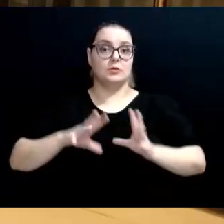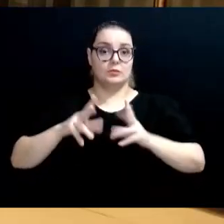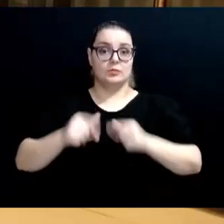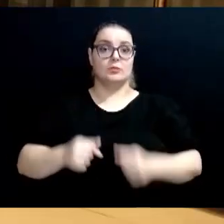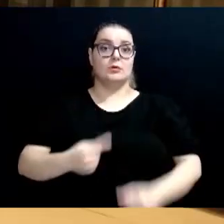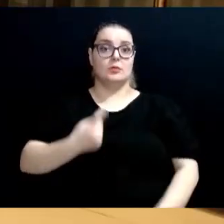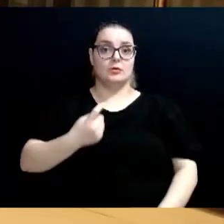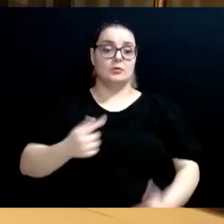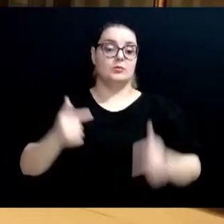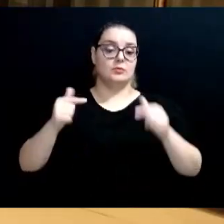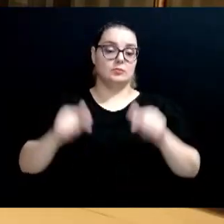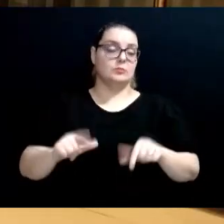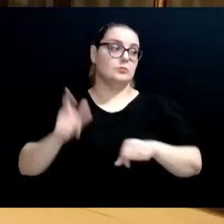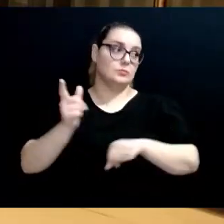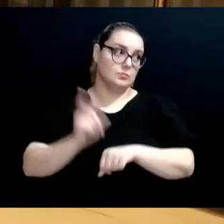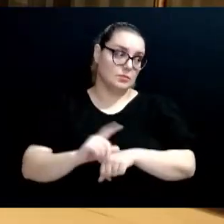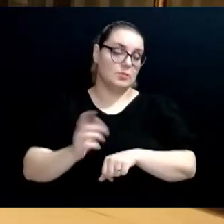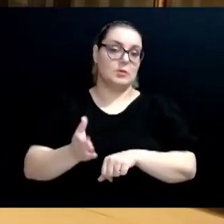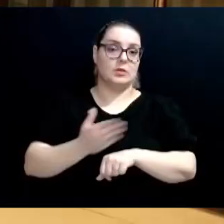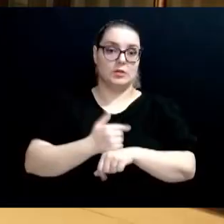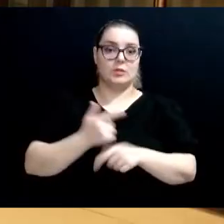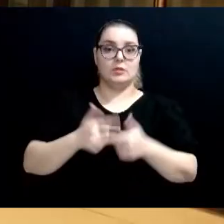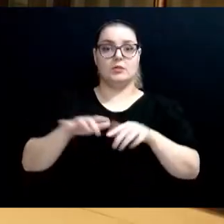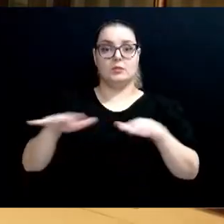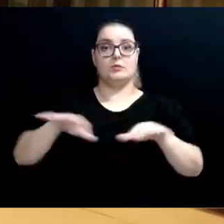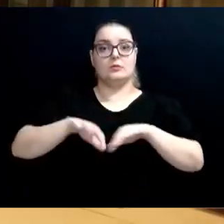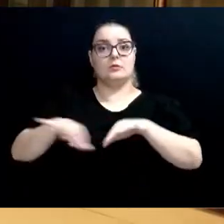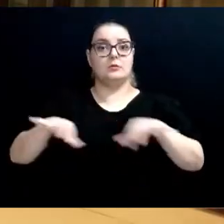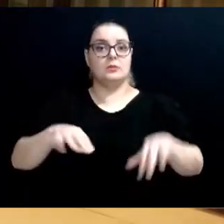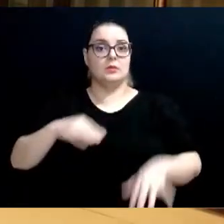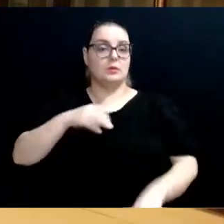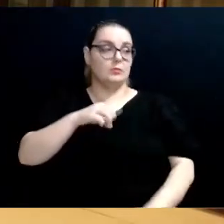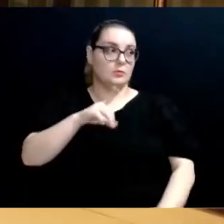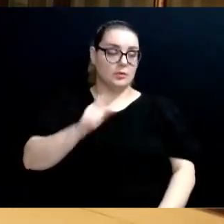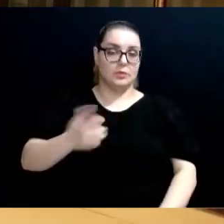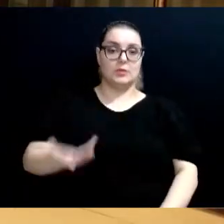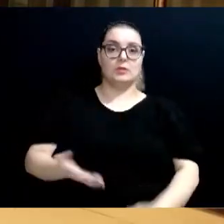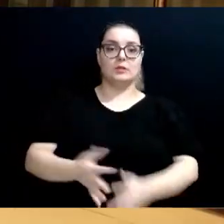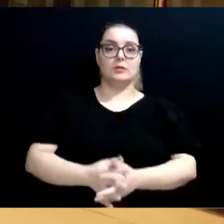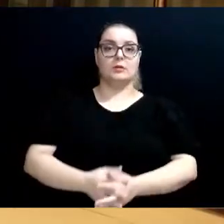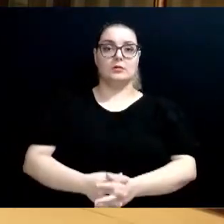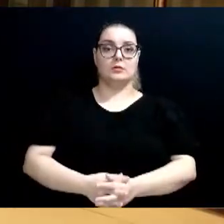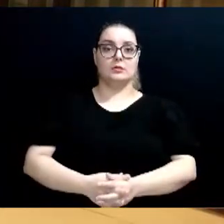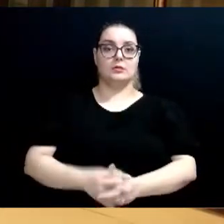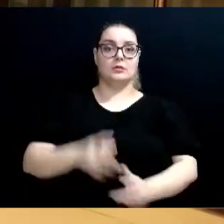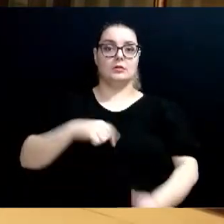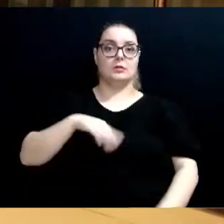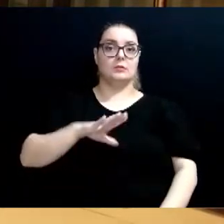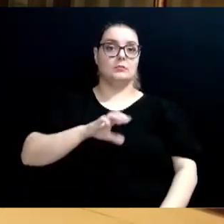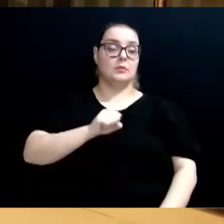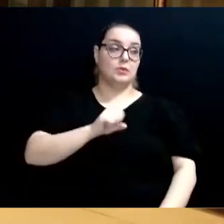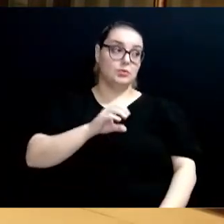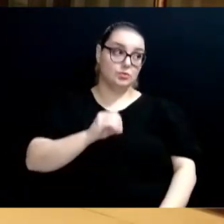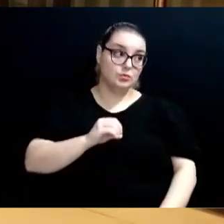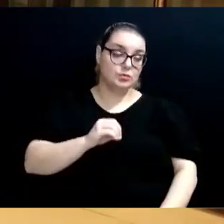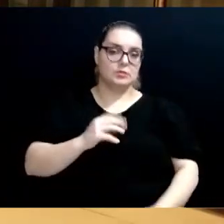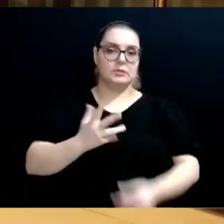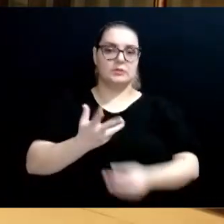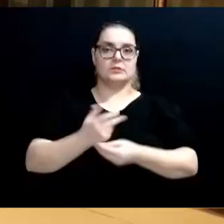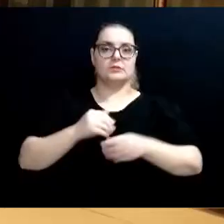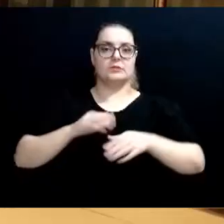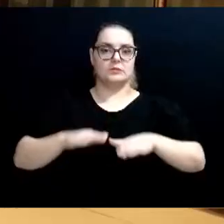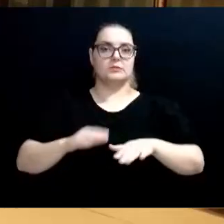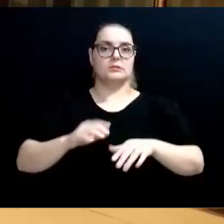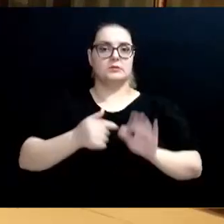expectativas, Sim. Porque aí pensa, você tem um ambiente, a gente já chegou a ter todo mundo numa mesma loja, né? Antes da gente